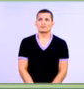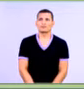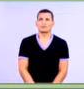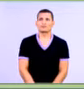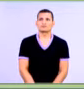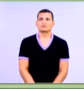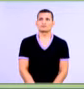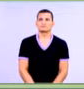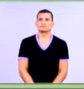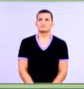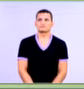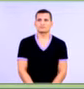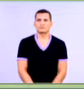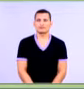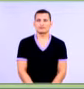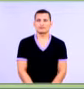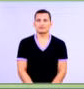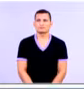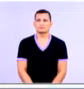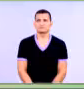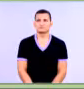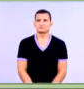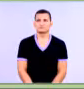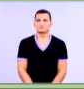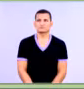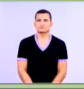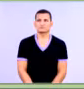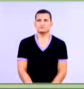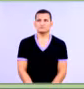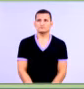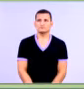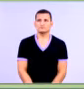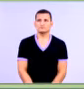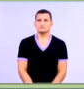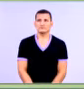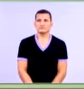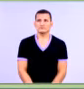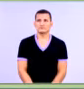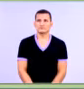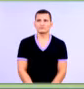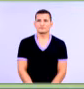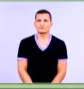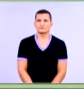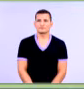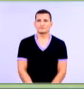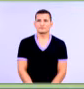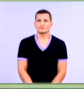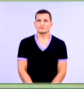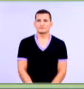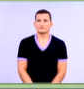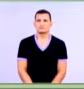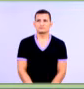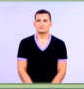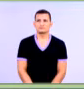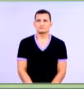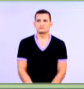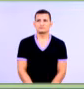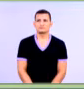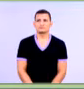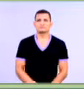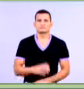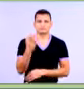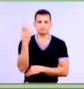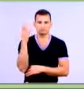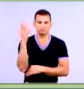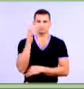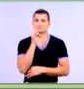né? Não tem um exemplo de uma árvore aqui, né? Então, olha, eu tenho uma árvore aqui, vamos supor que ela